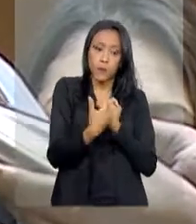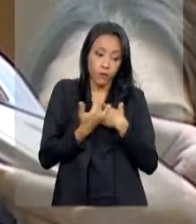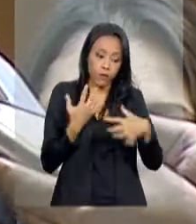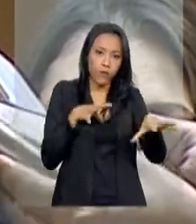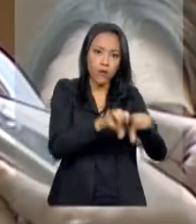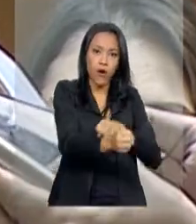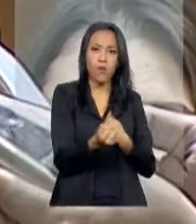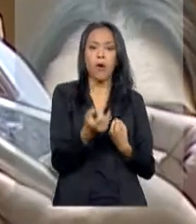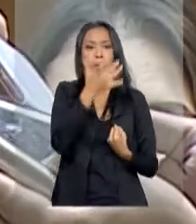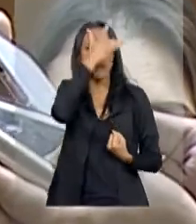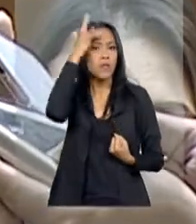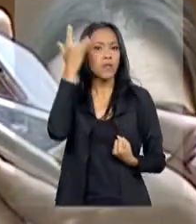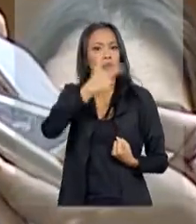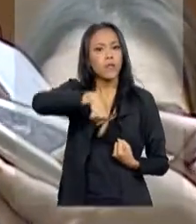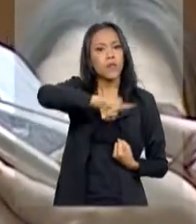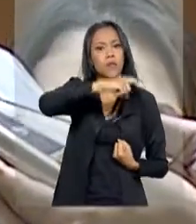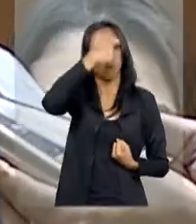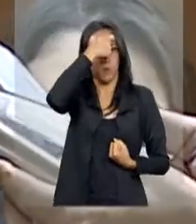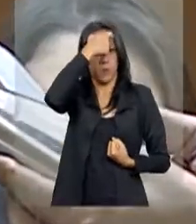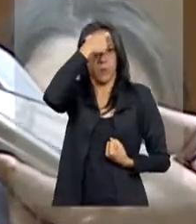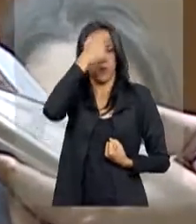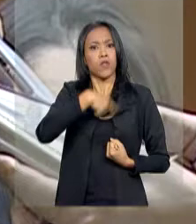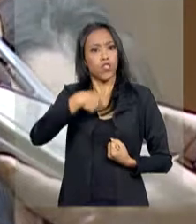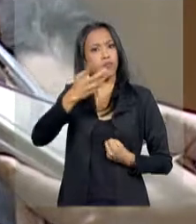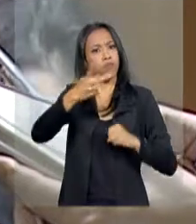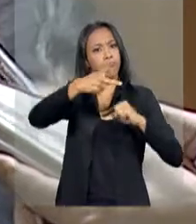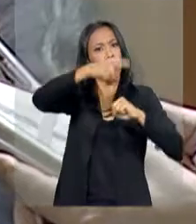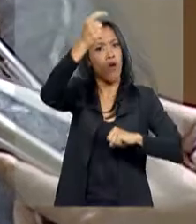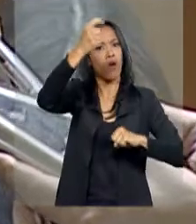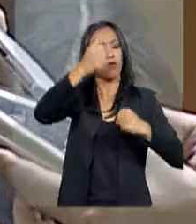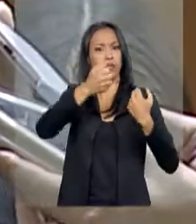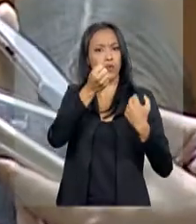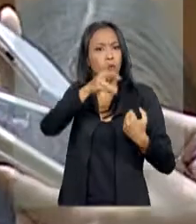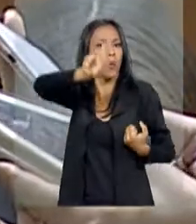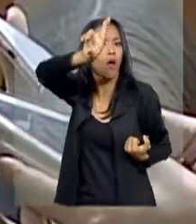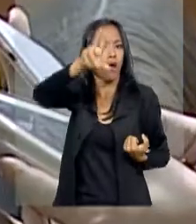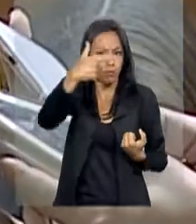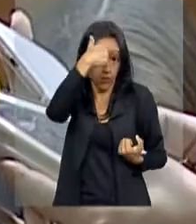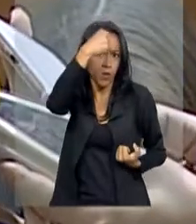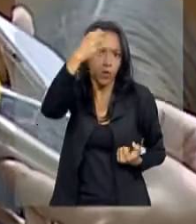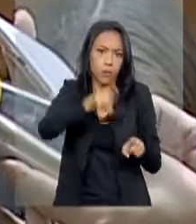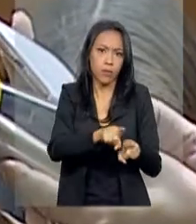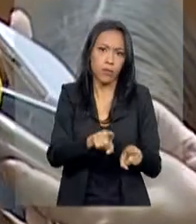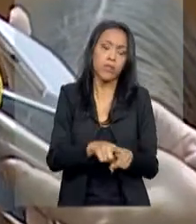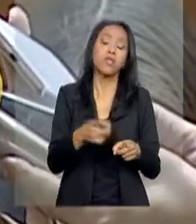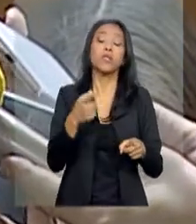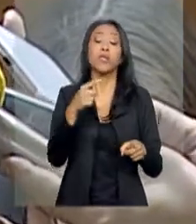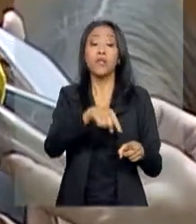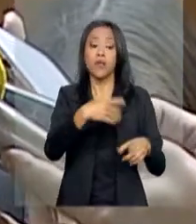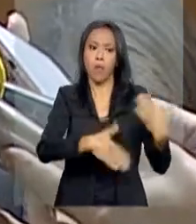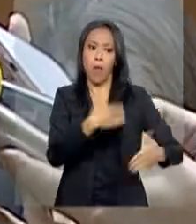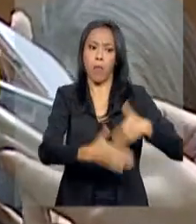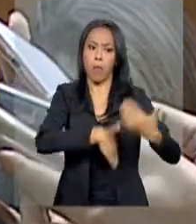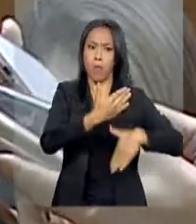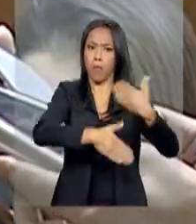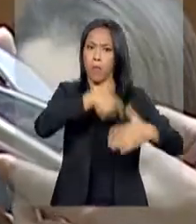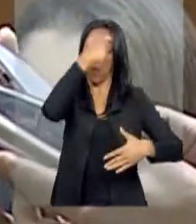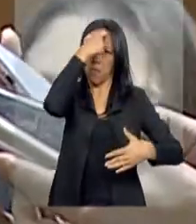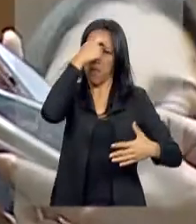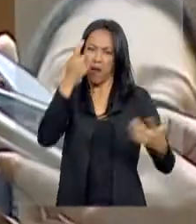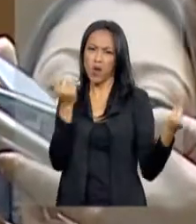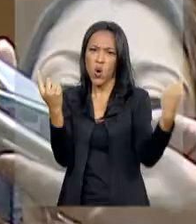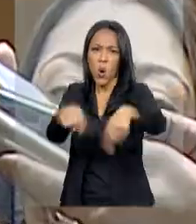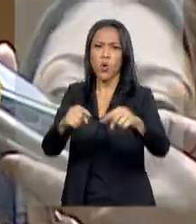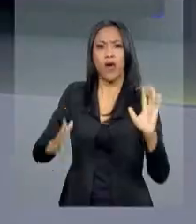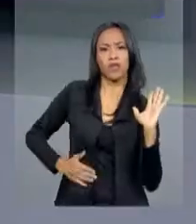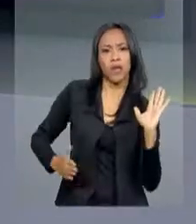gestores a nível como eu disse de graduação pós graduação doutorado e elevar o nível de produtividade e capacidade de combate